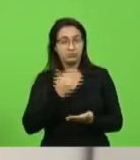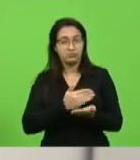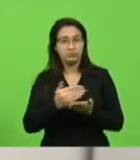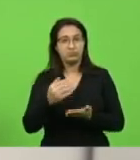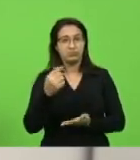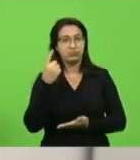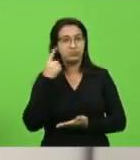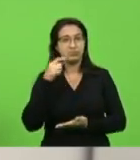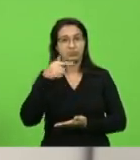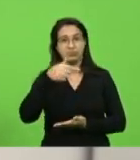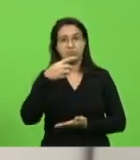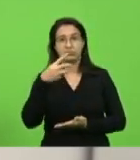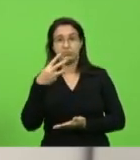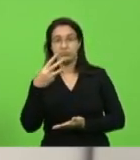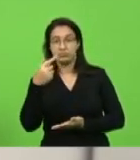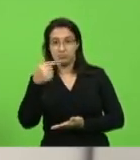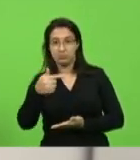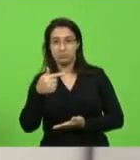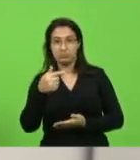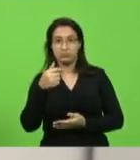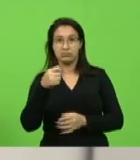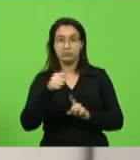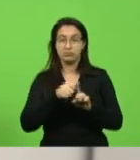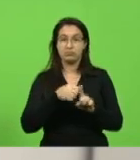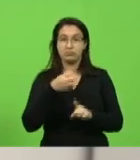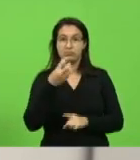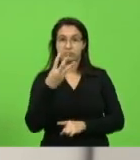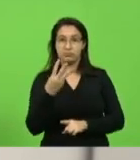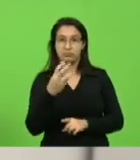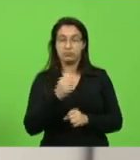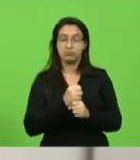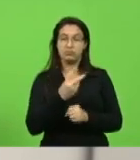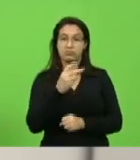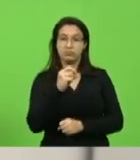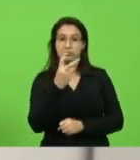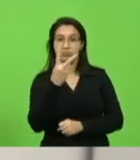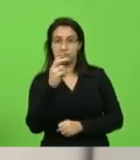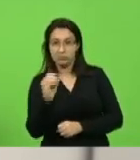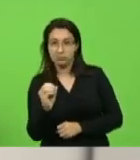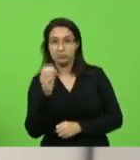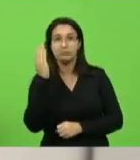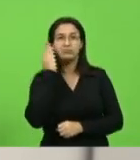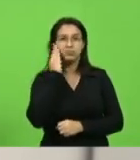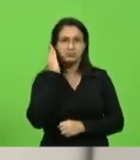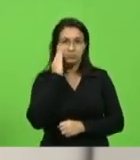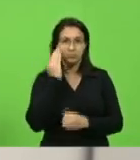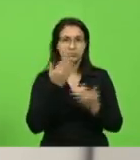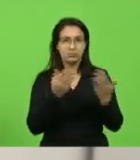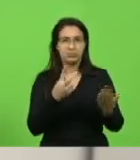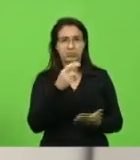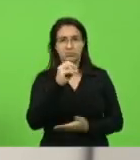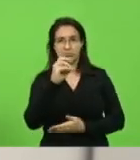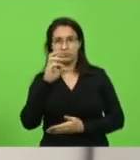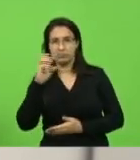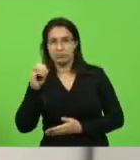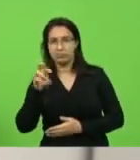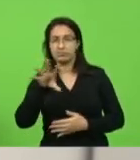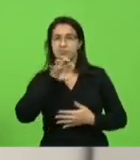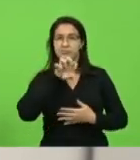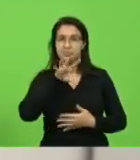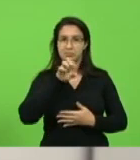27/3/2020, já tinha ciência de que o contrato de aquisição dos 200 ventiladores pulmonares, sem